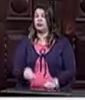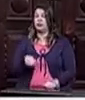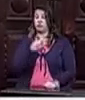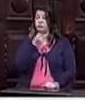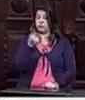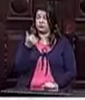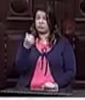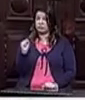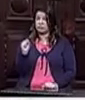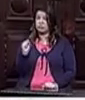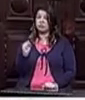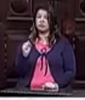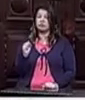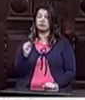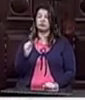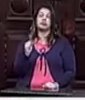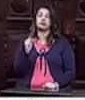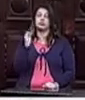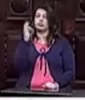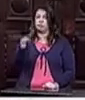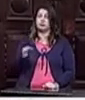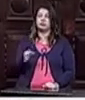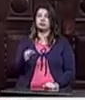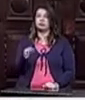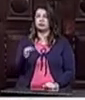2018, deputado Malafaia, que vou conceder uma parte.